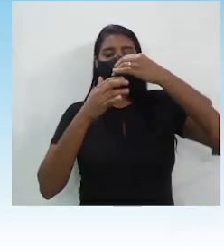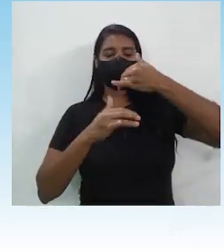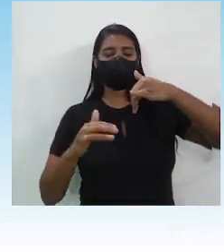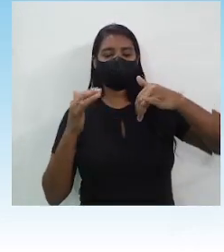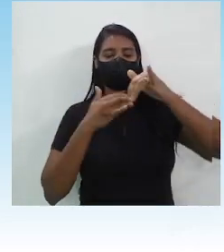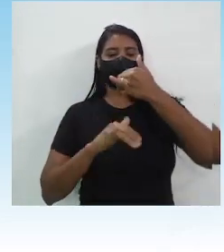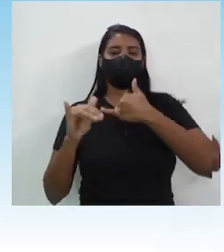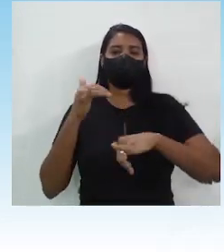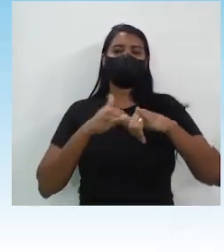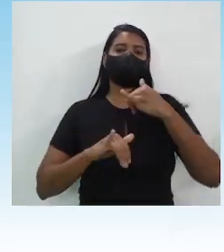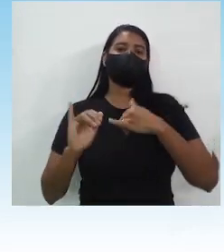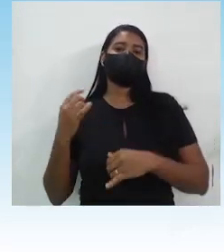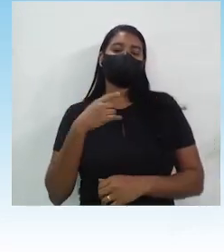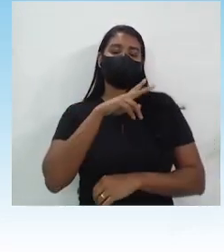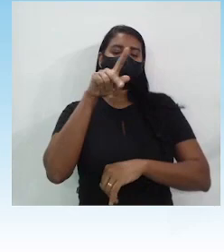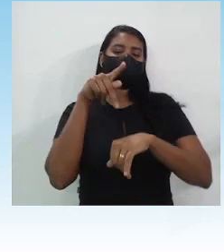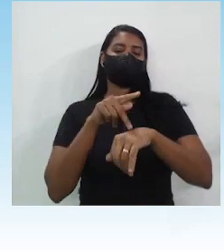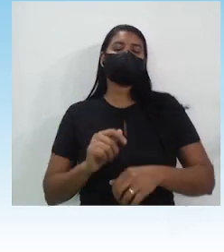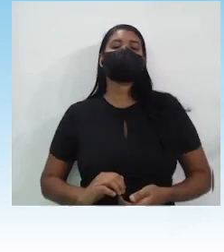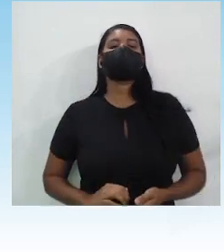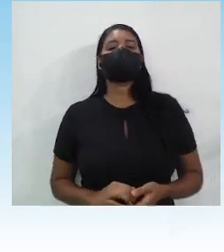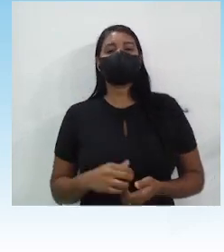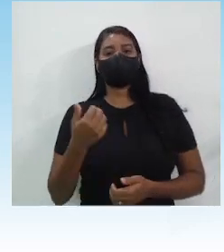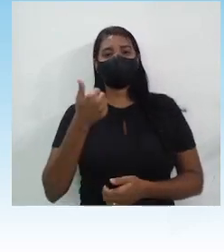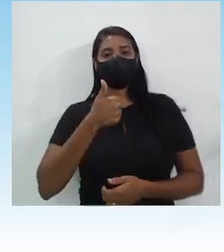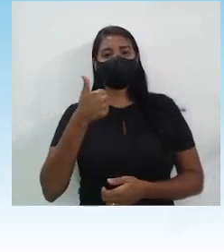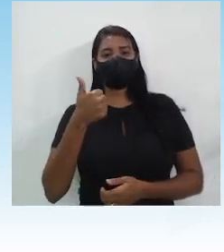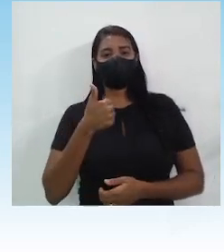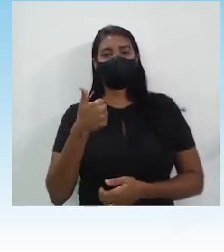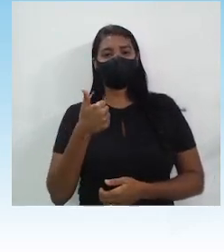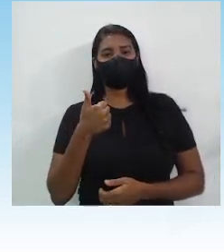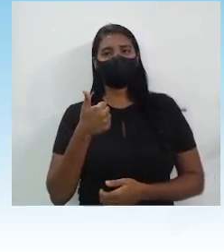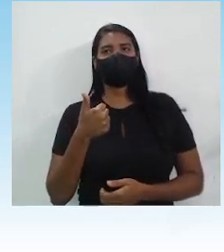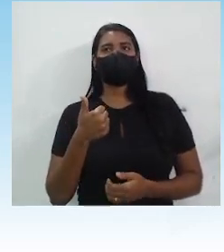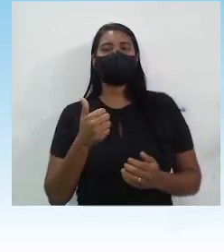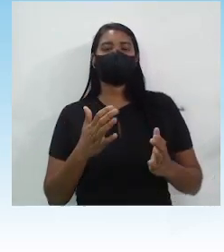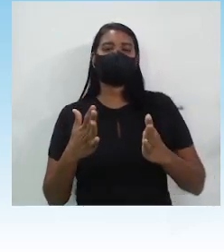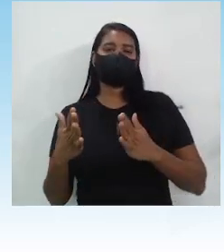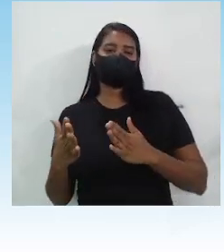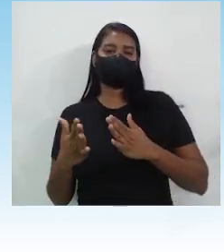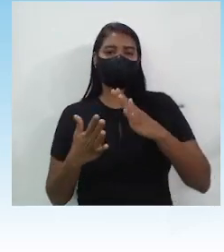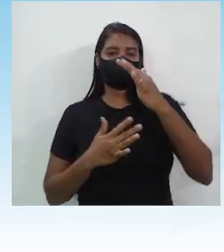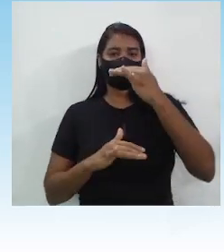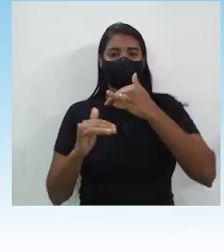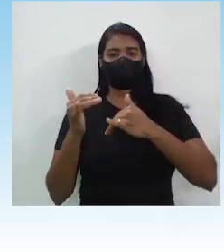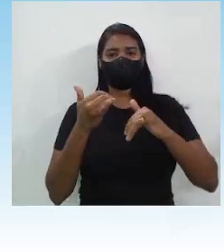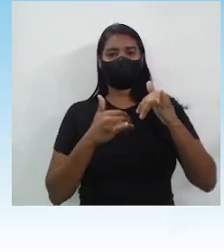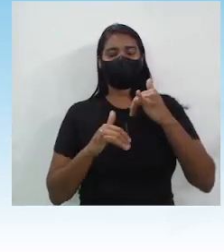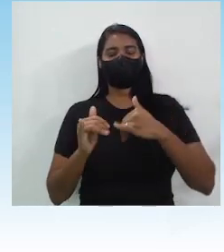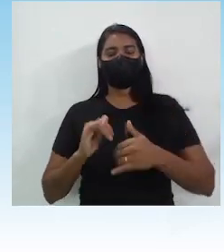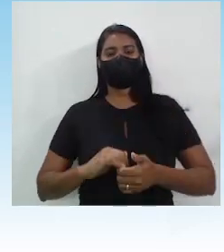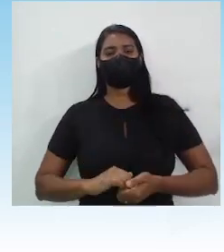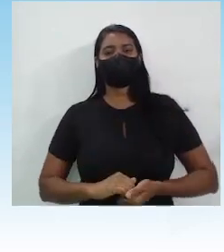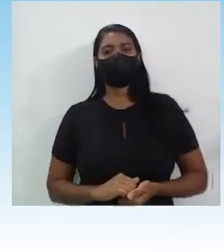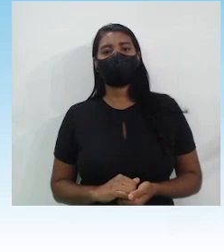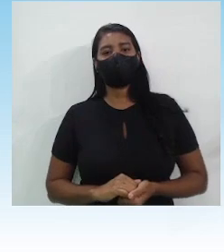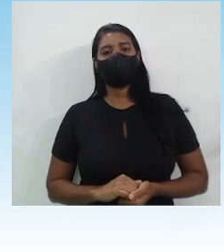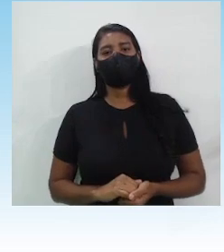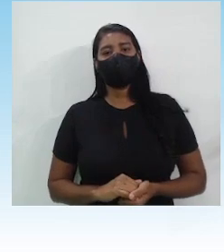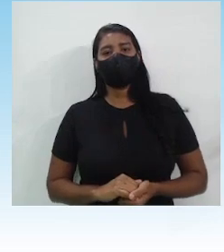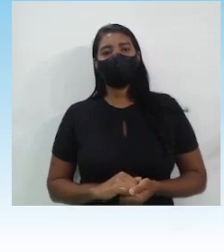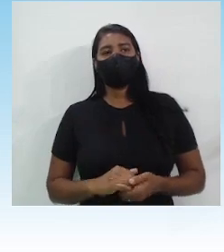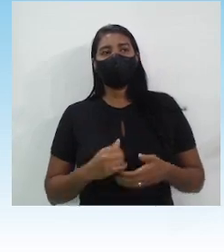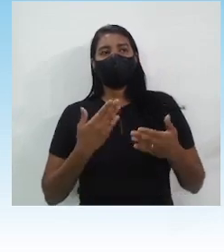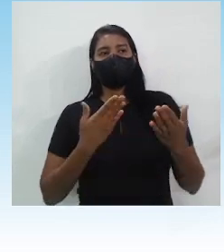de energia do nosso país. A primeira, no caso, vai ser a hidrelétrica. Bom, a gente tem